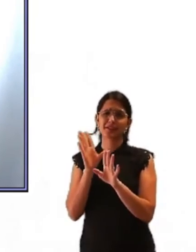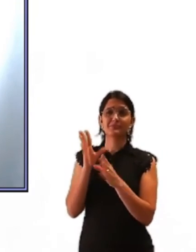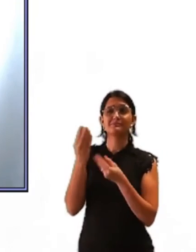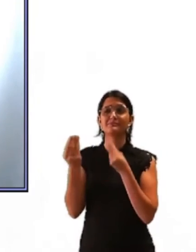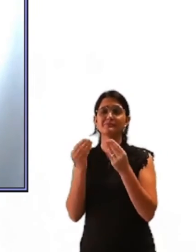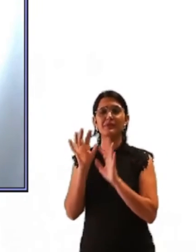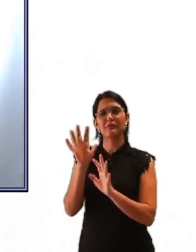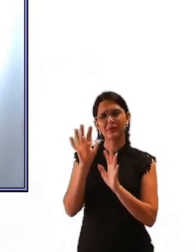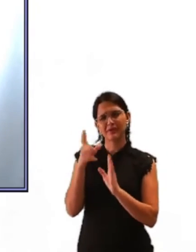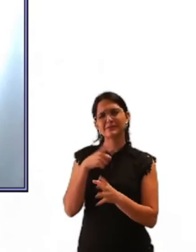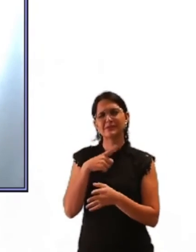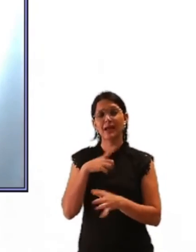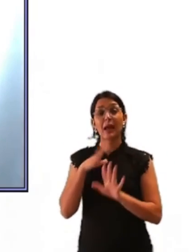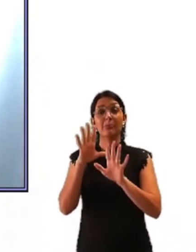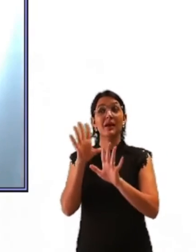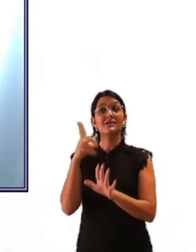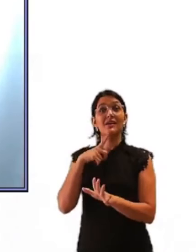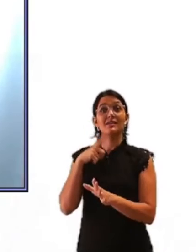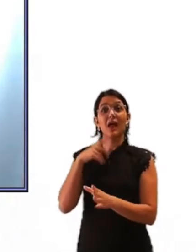gente vai ter ali